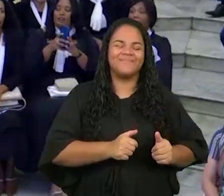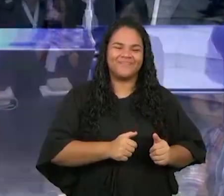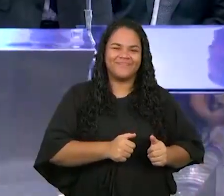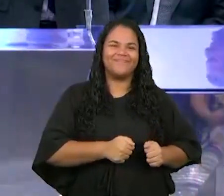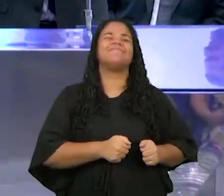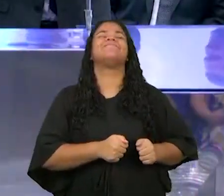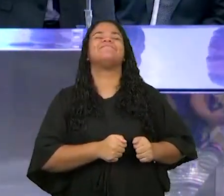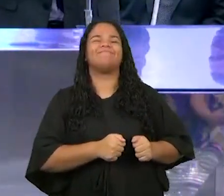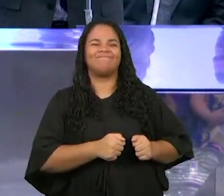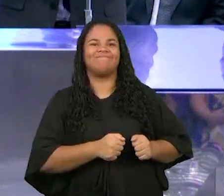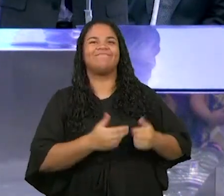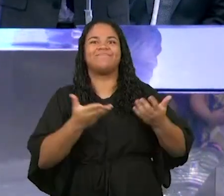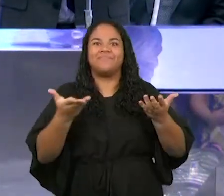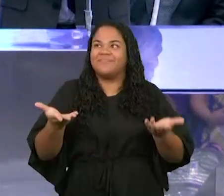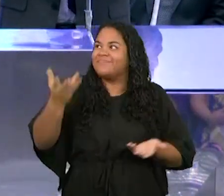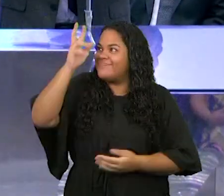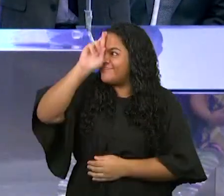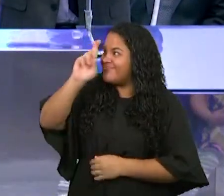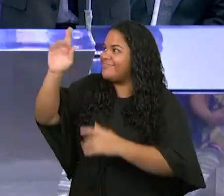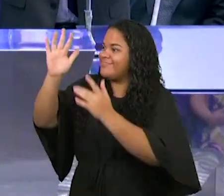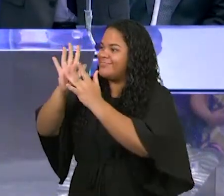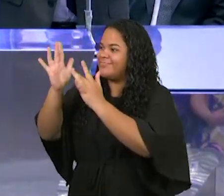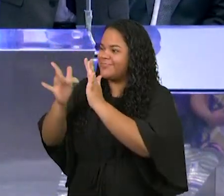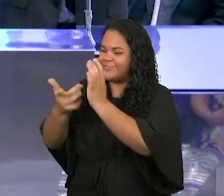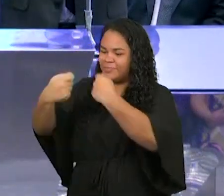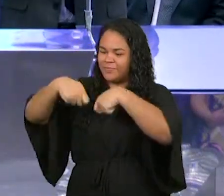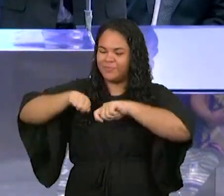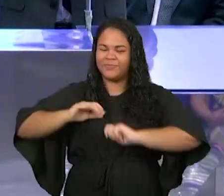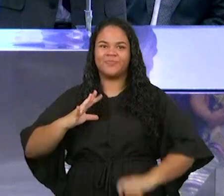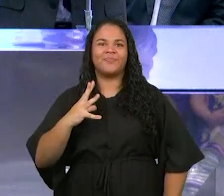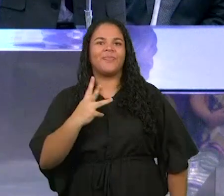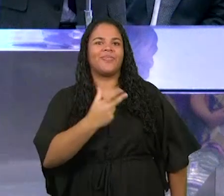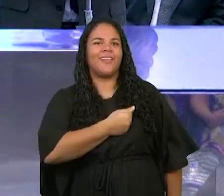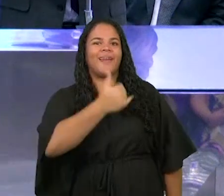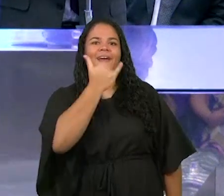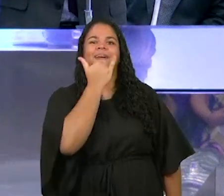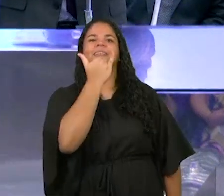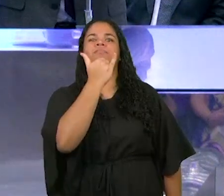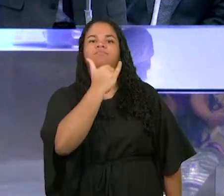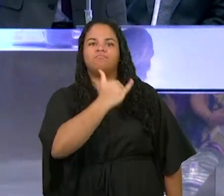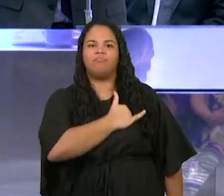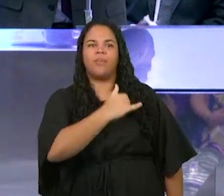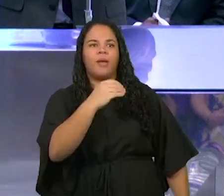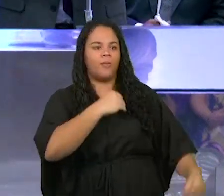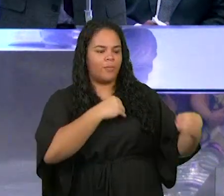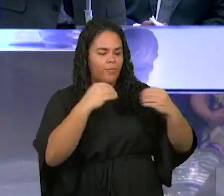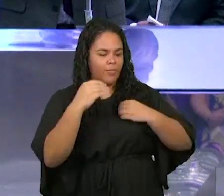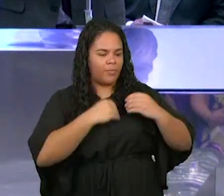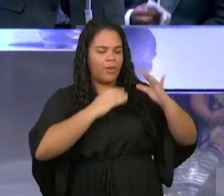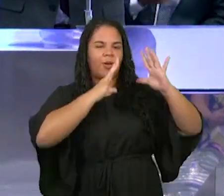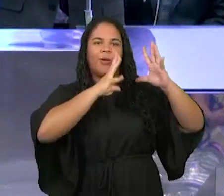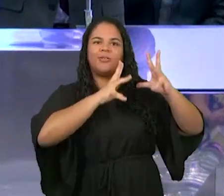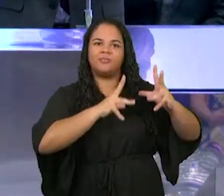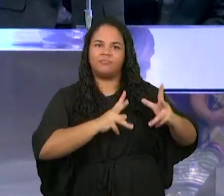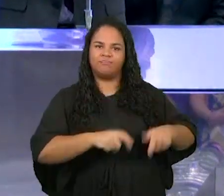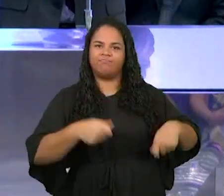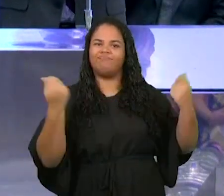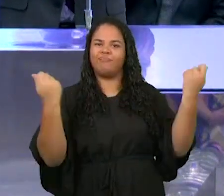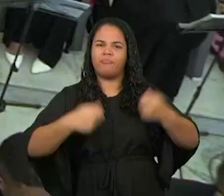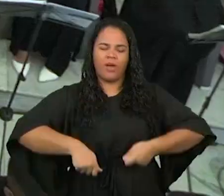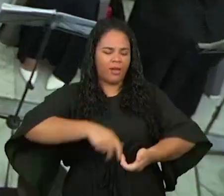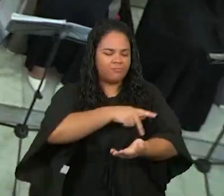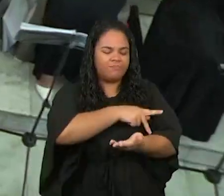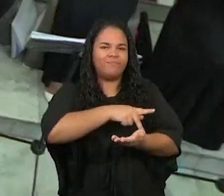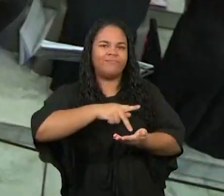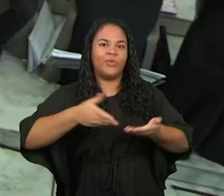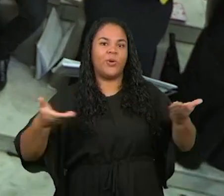serei. Quem foi perdoado por Cristo Jesus, lavamos nossas vestes no seu sangue purificador. E